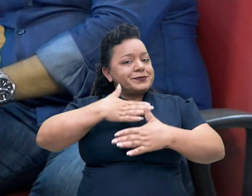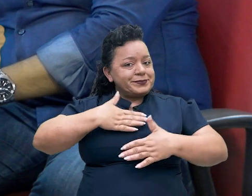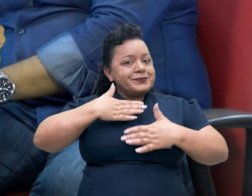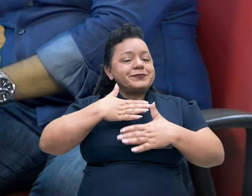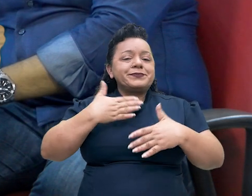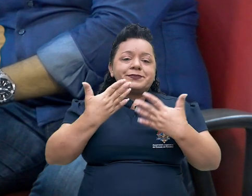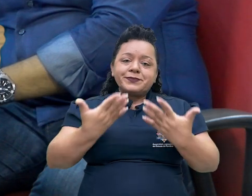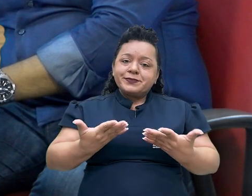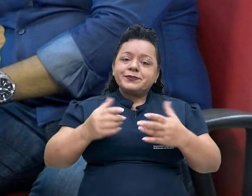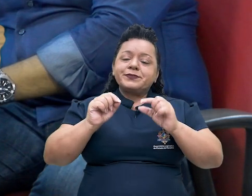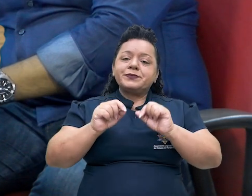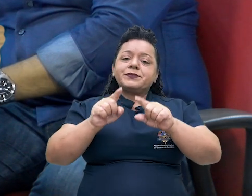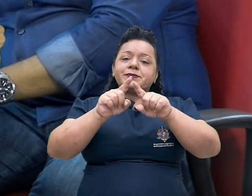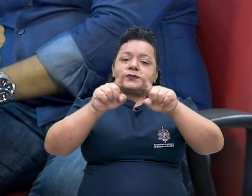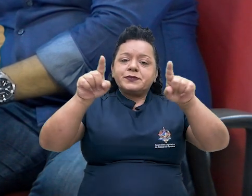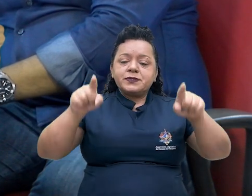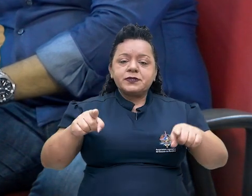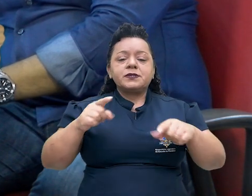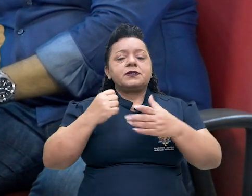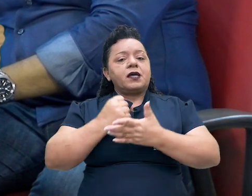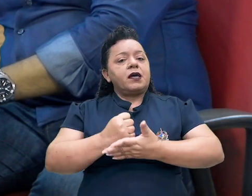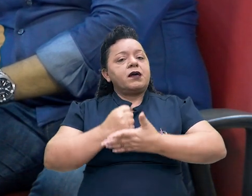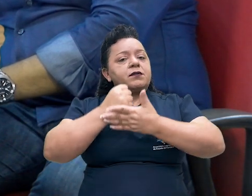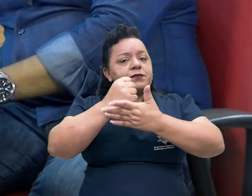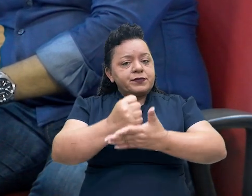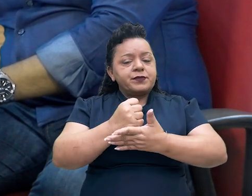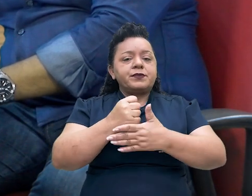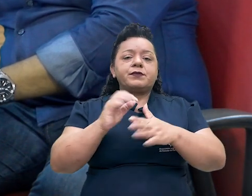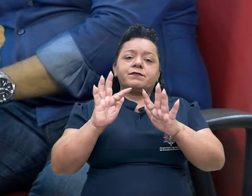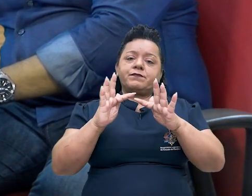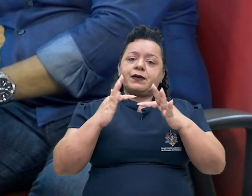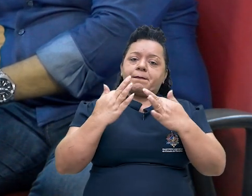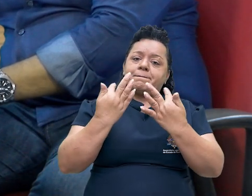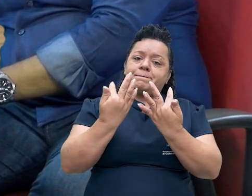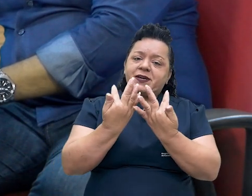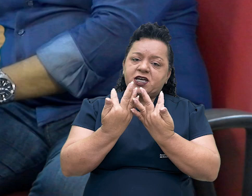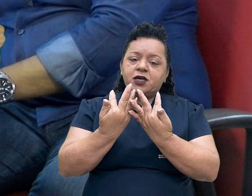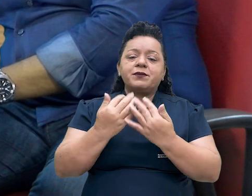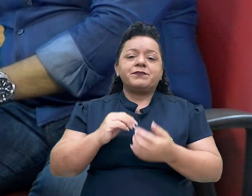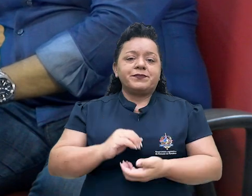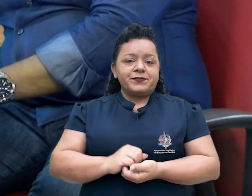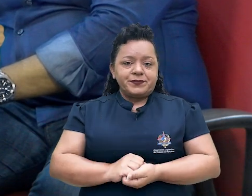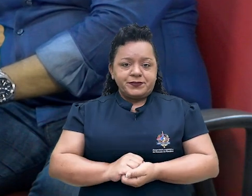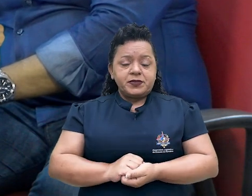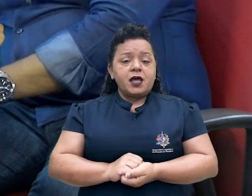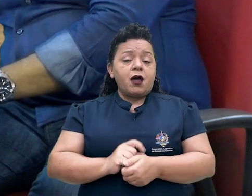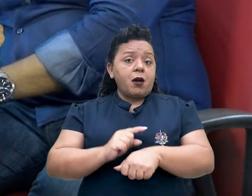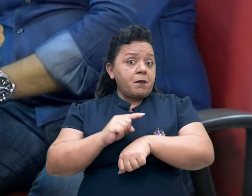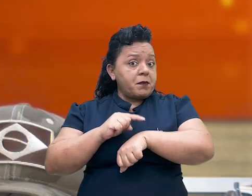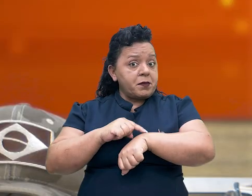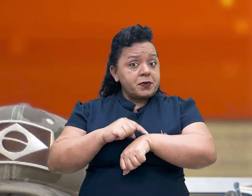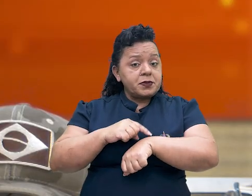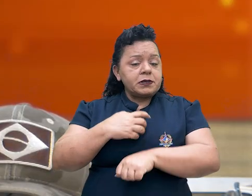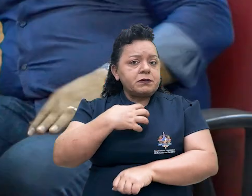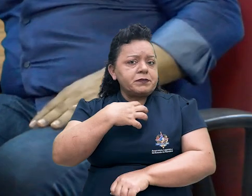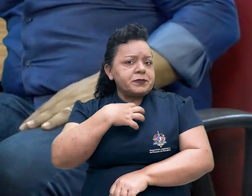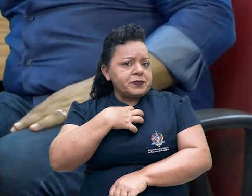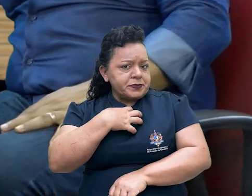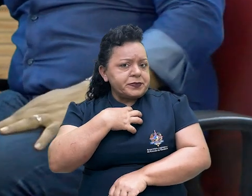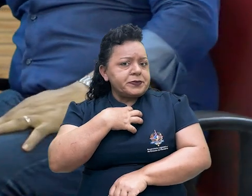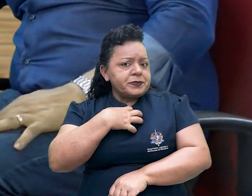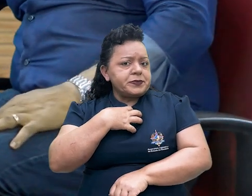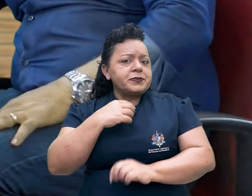muito é a gente fica satisfeito ali como todosos servidores de tá ajudando aquelas famílias vulneráveis ali é um momento que a gente